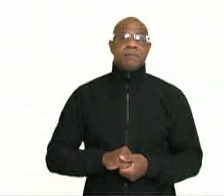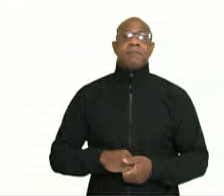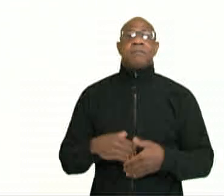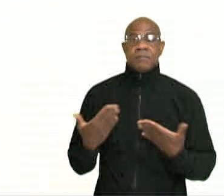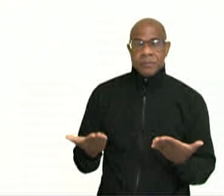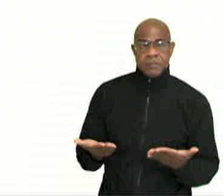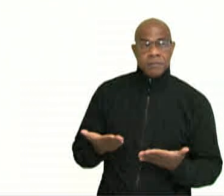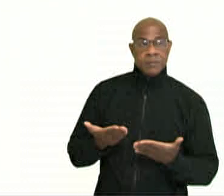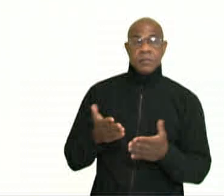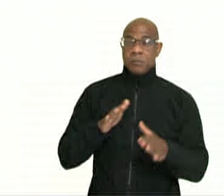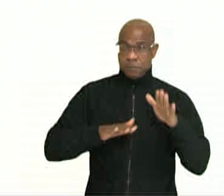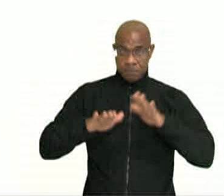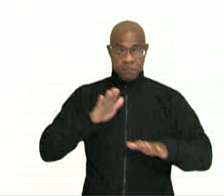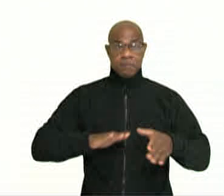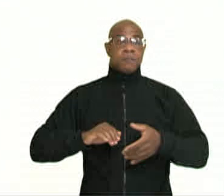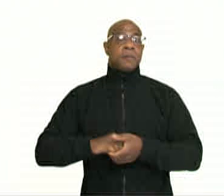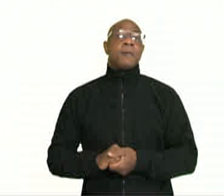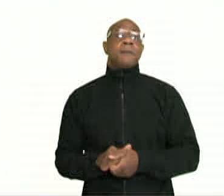conteúdo postado.